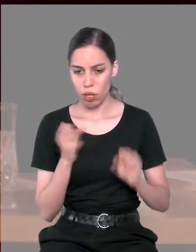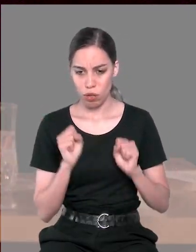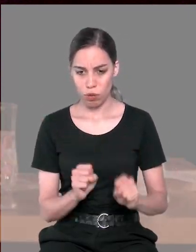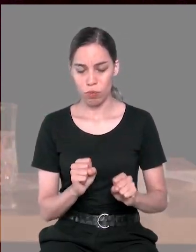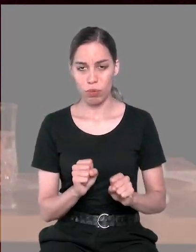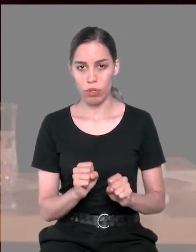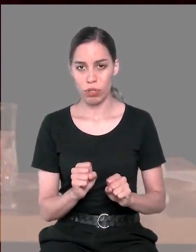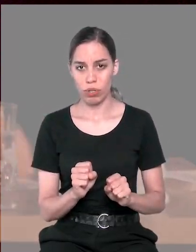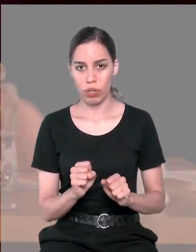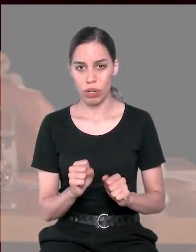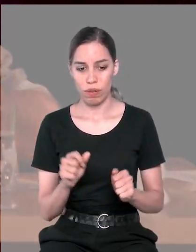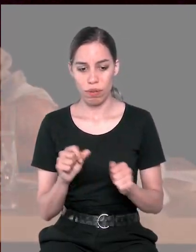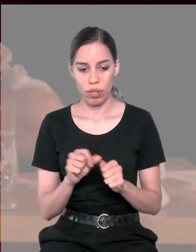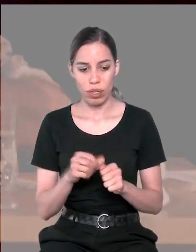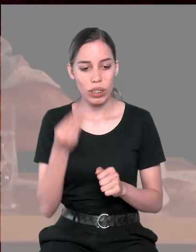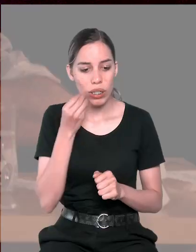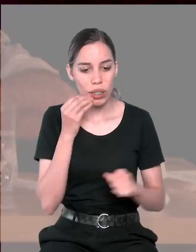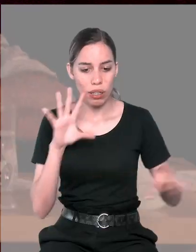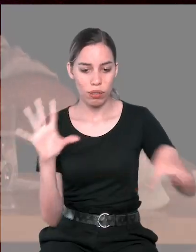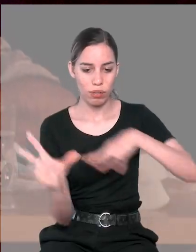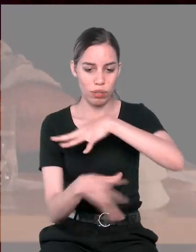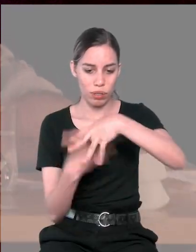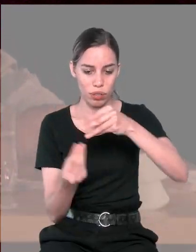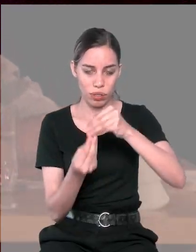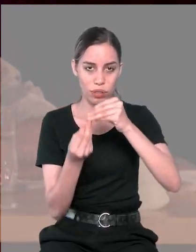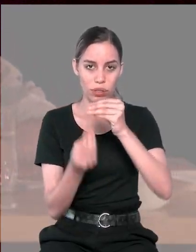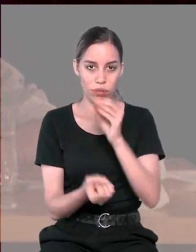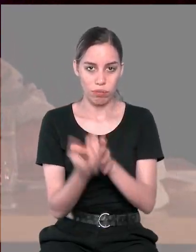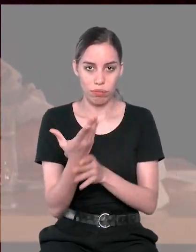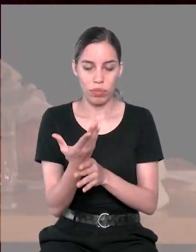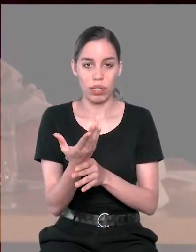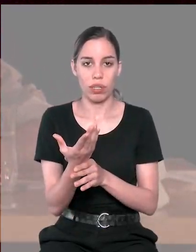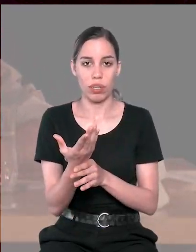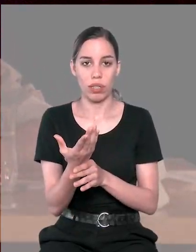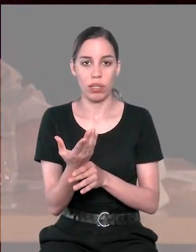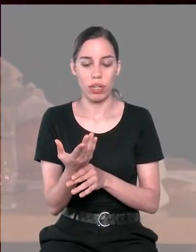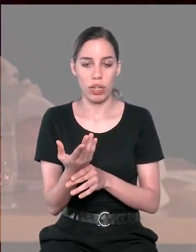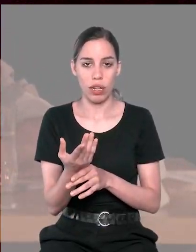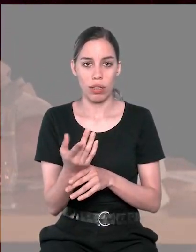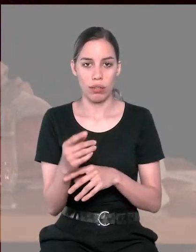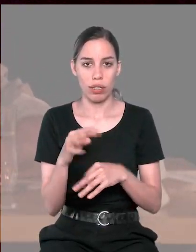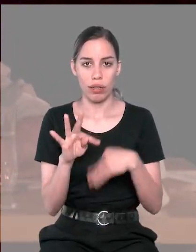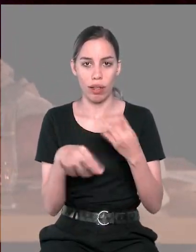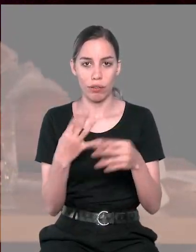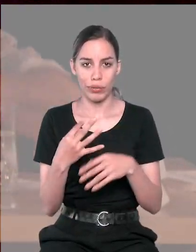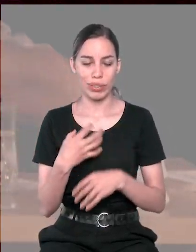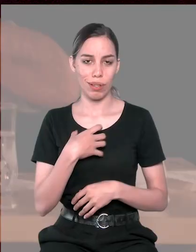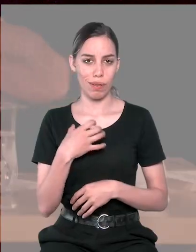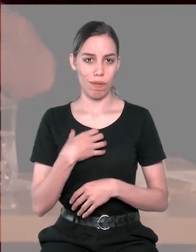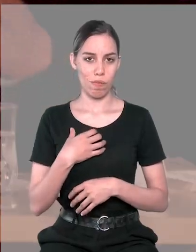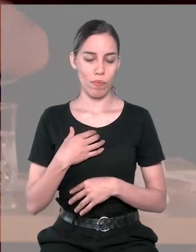maneira, responder a essa tentativa de homogeneização do mundo por esses instrumentos tecnológicos de tecnociência